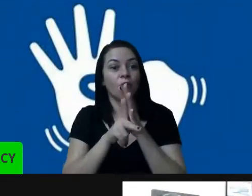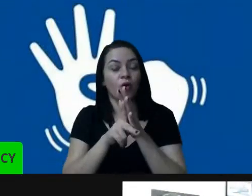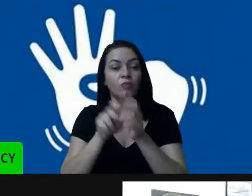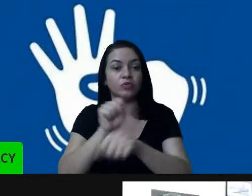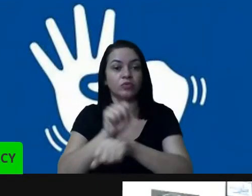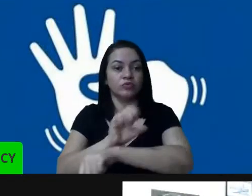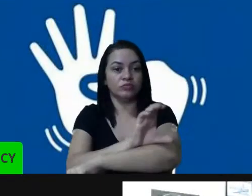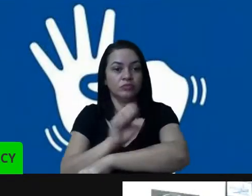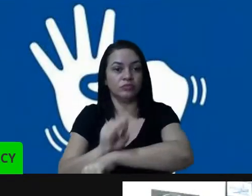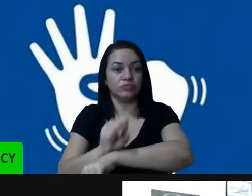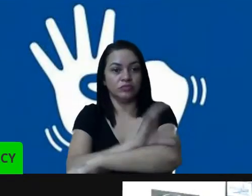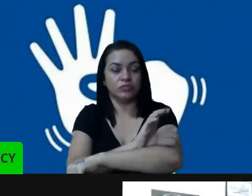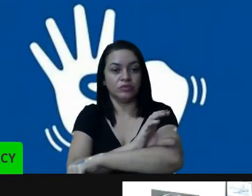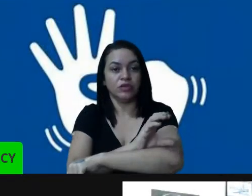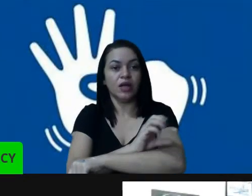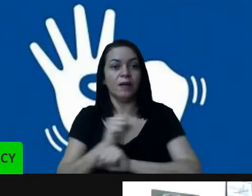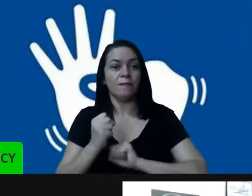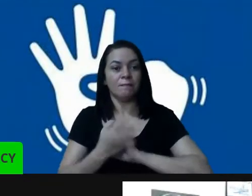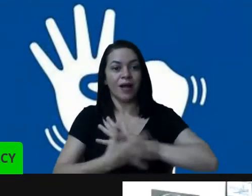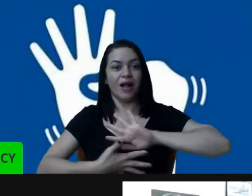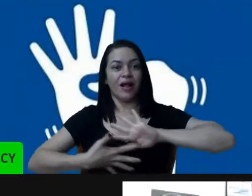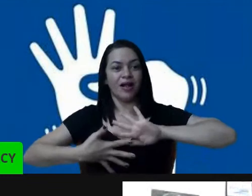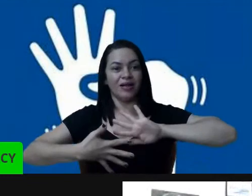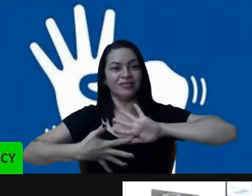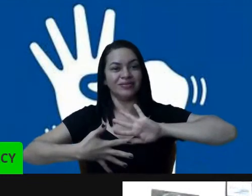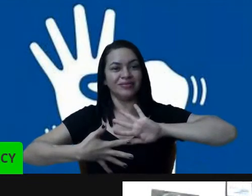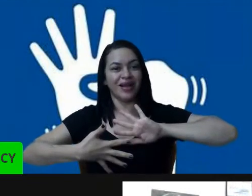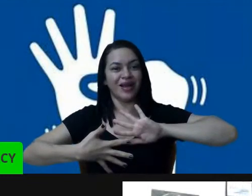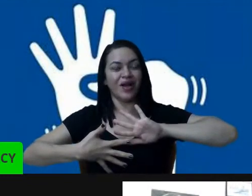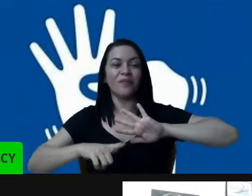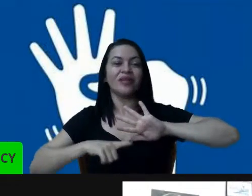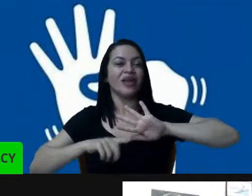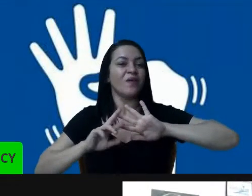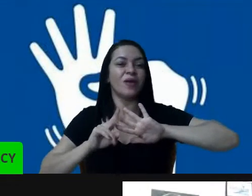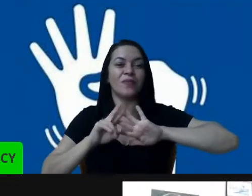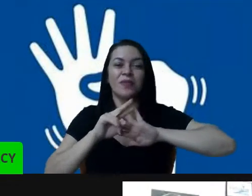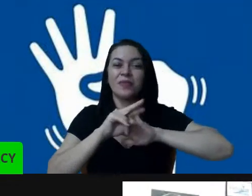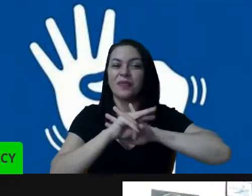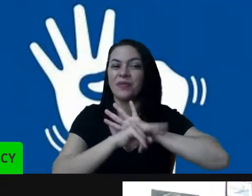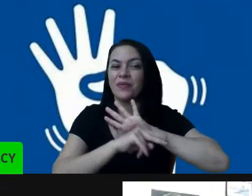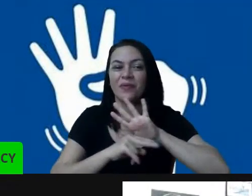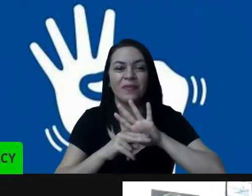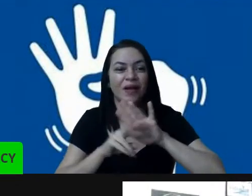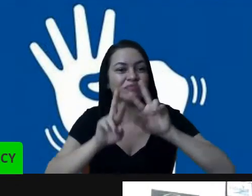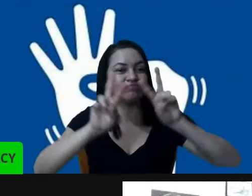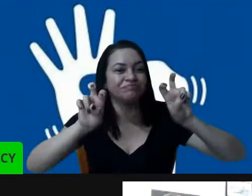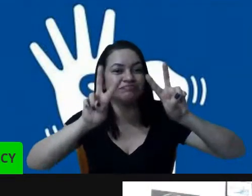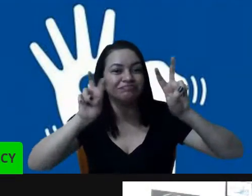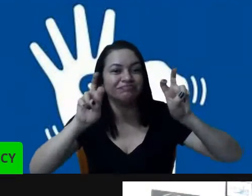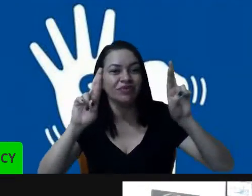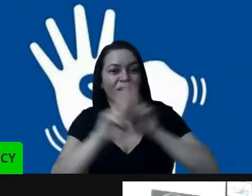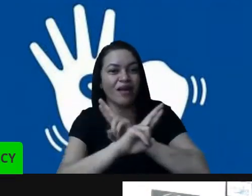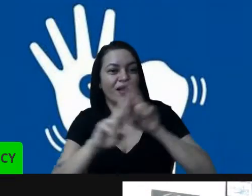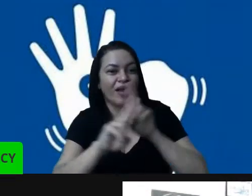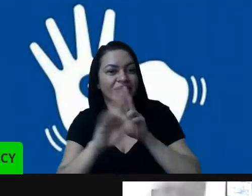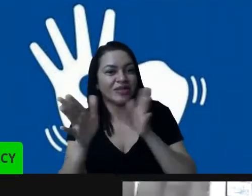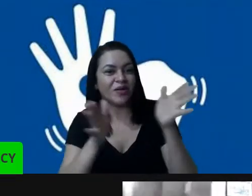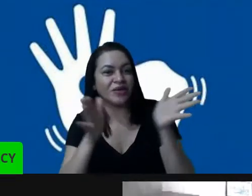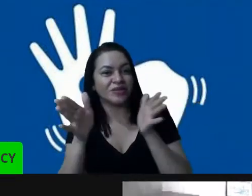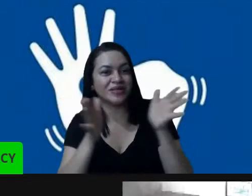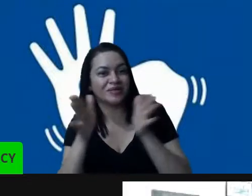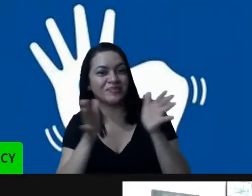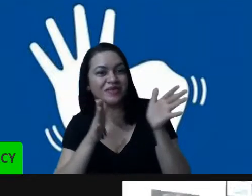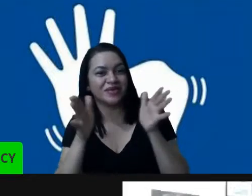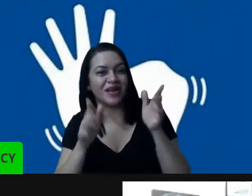a Obras, fez uma série de coisas aí com relação à acessibilidade. E aí, putz, levantou a bola, ó,